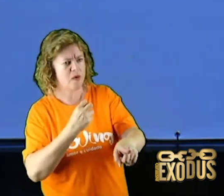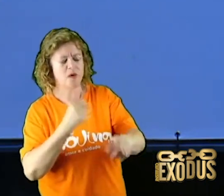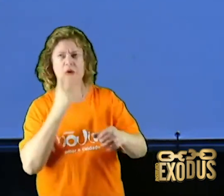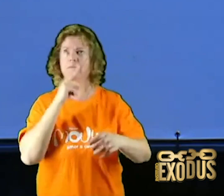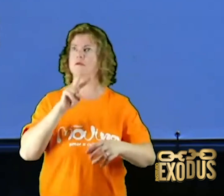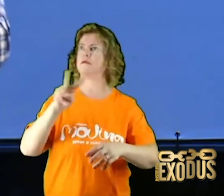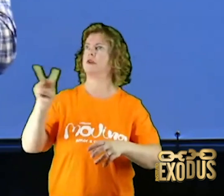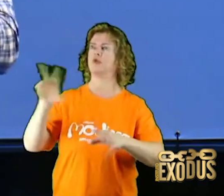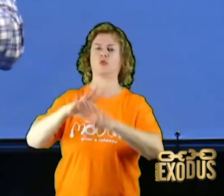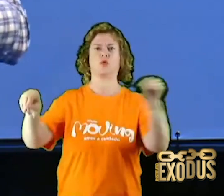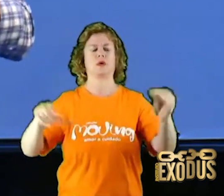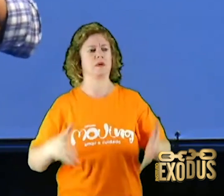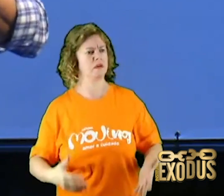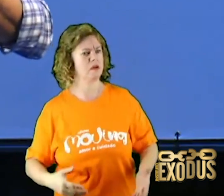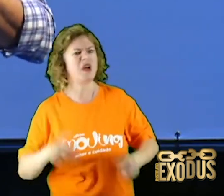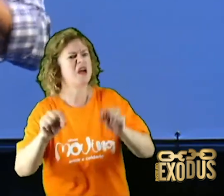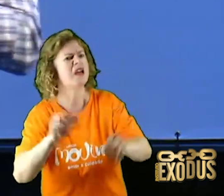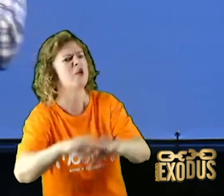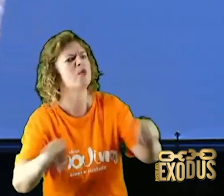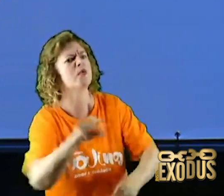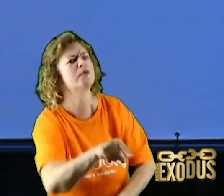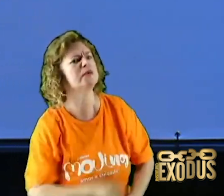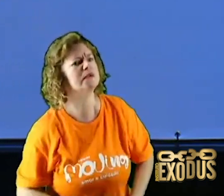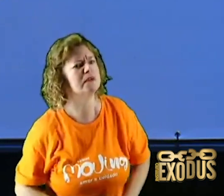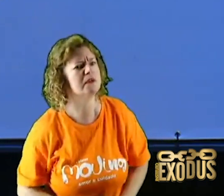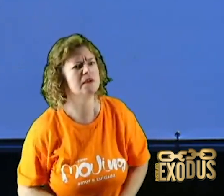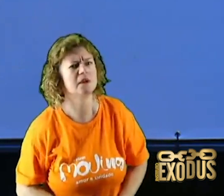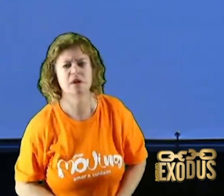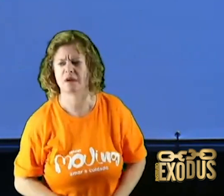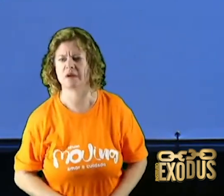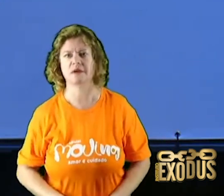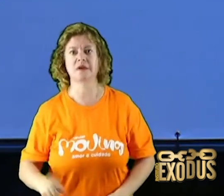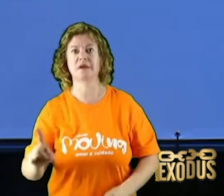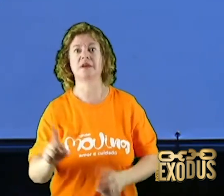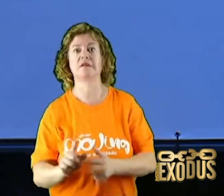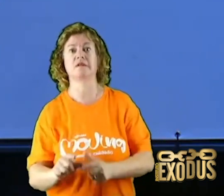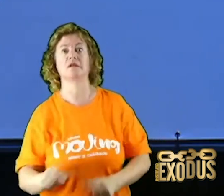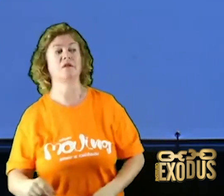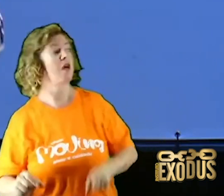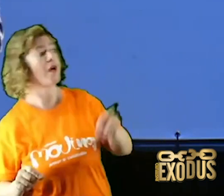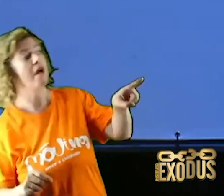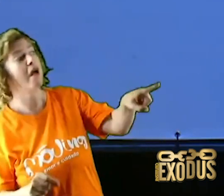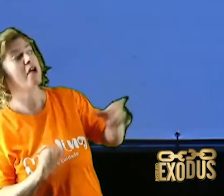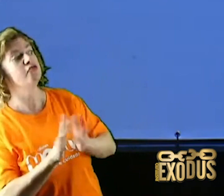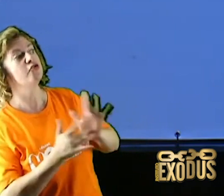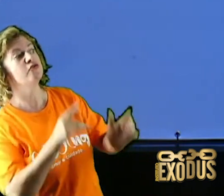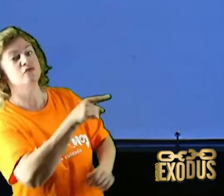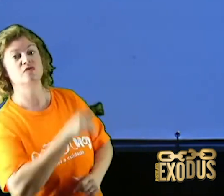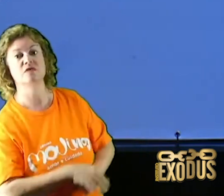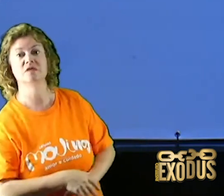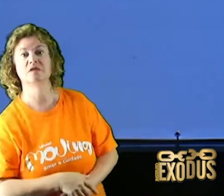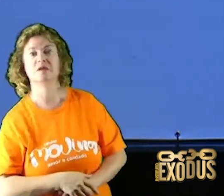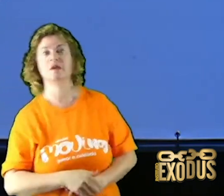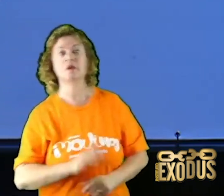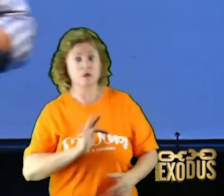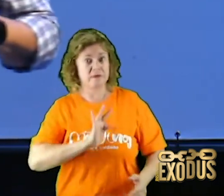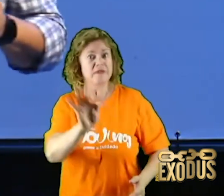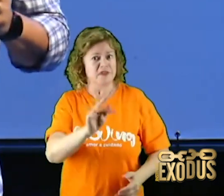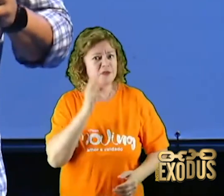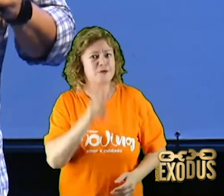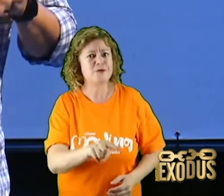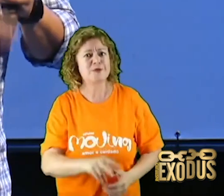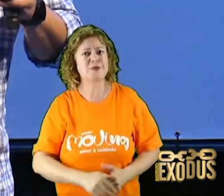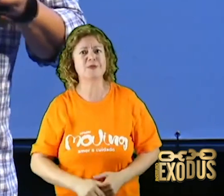Não, você está dizendo que ele é o Messias? Ó, se é o Messias, eu não sei. Mas foi ele que me curou. Tem gente que vê milagre e não acredita. Então